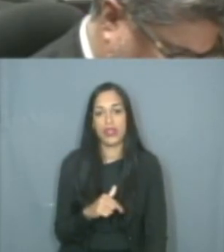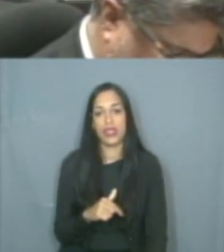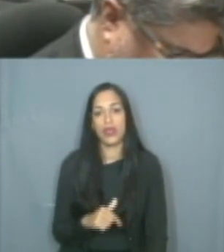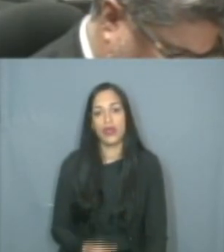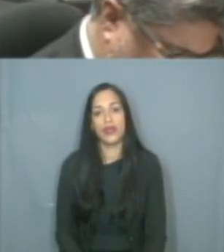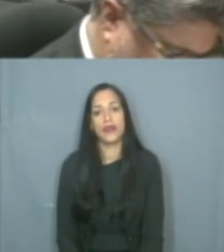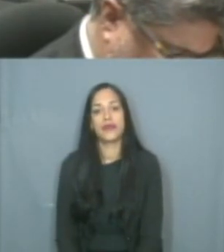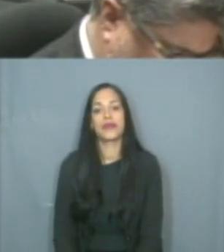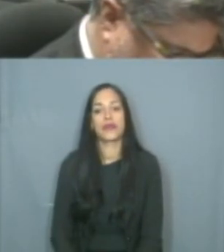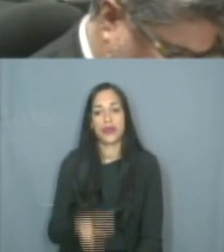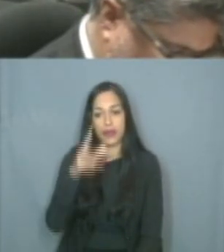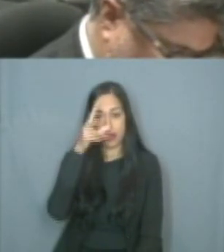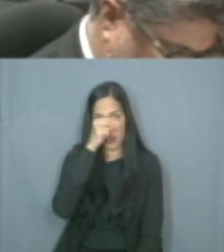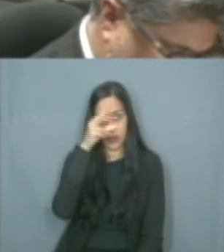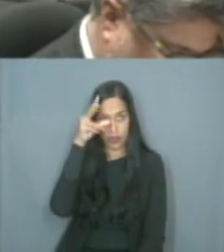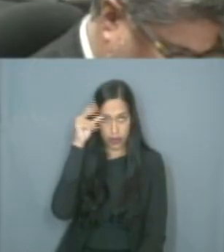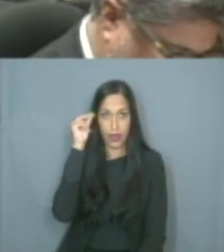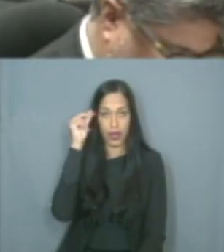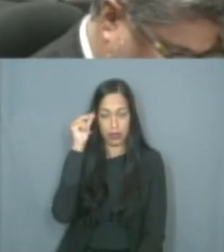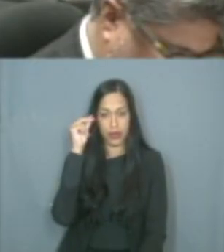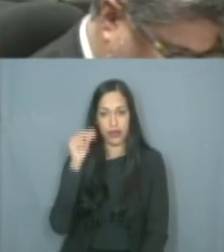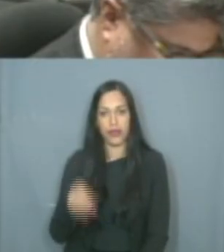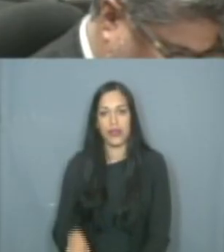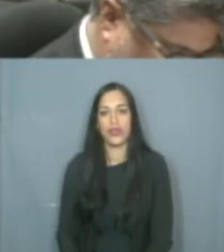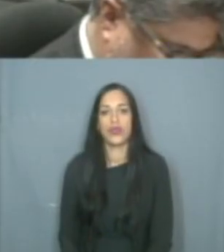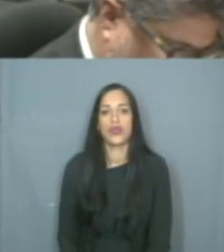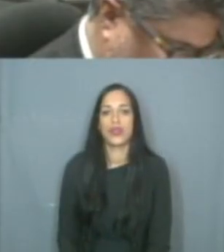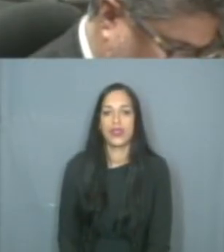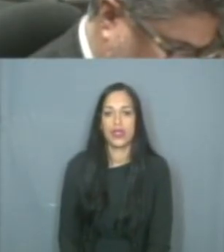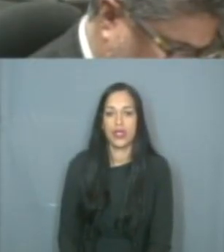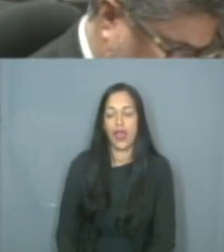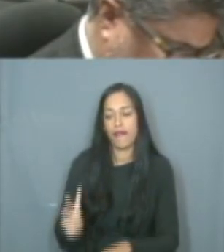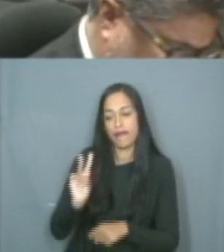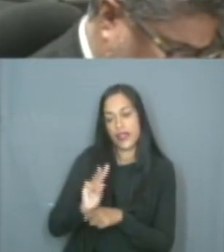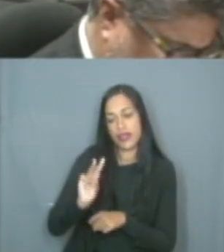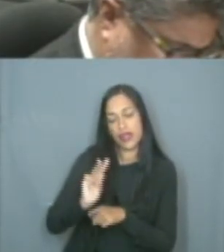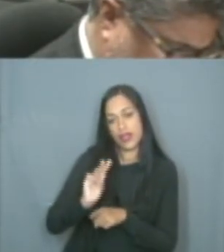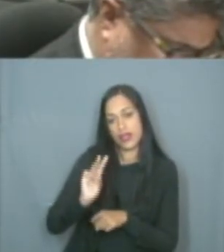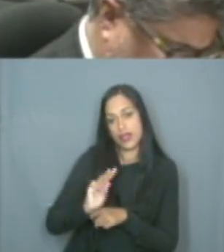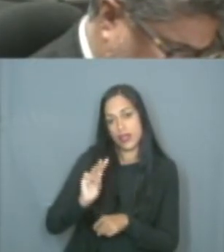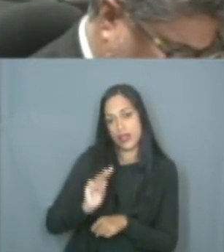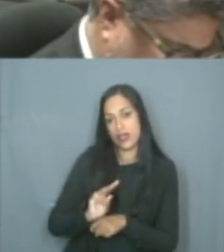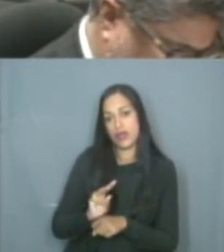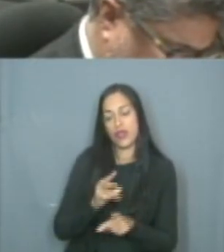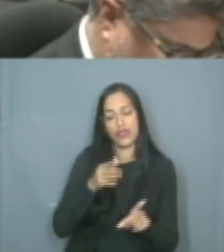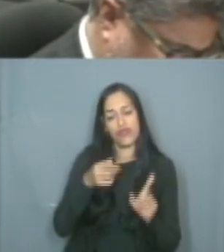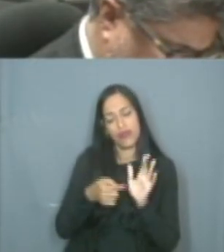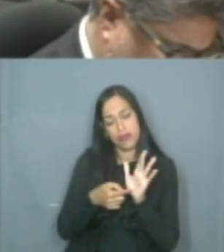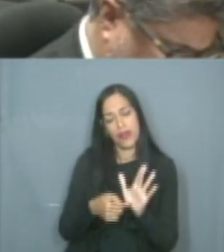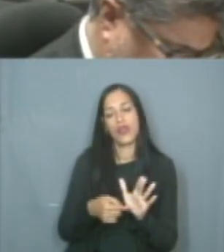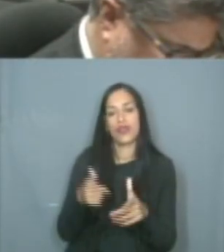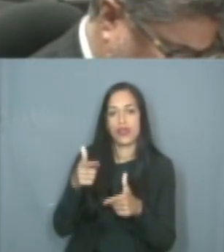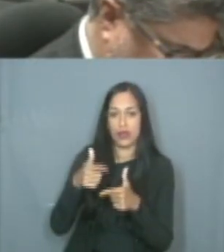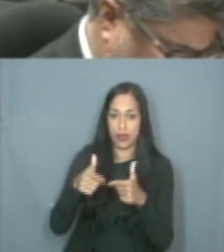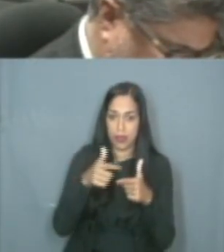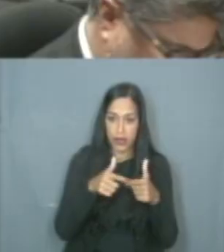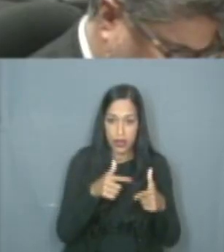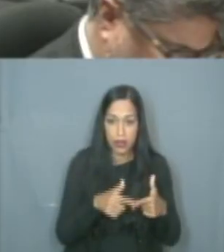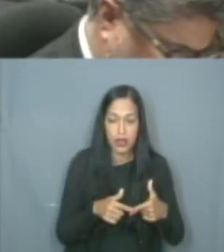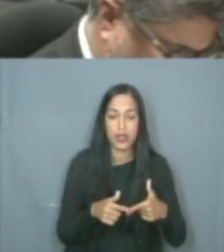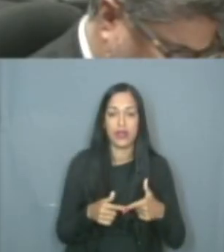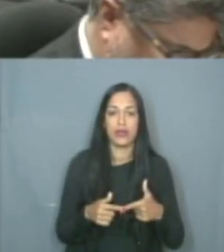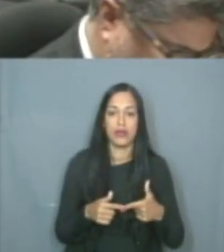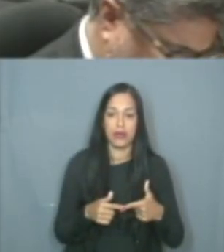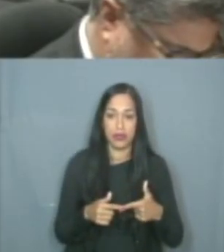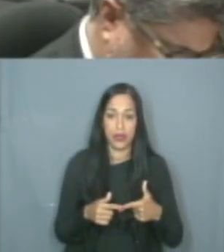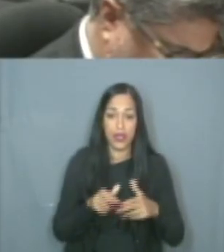dessa prefeitura. Nós também fizemos inúmeras fiscalizações que apontam problemas estruturais